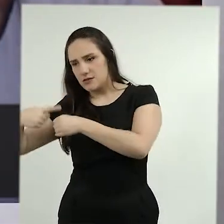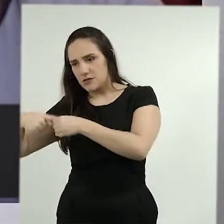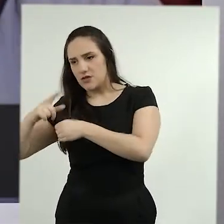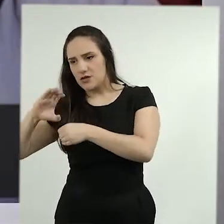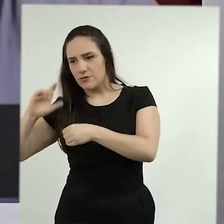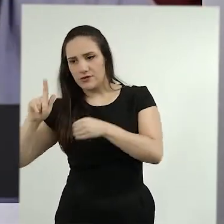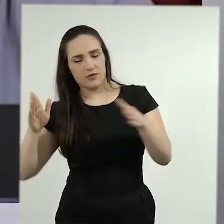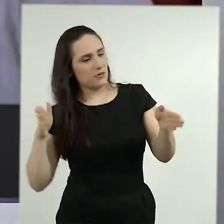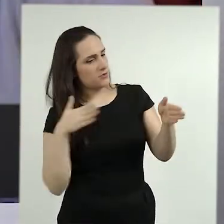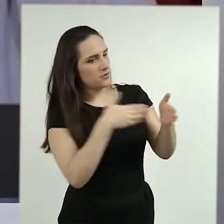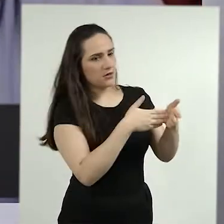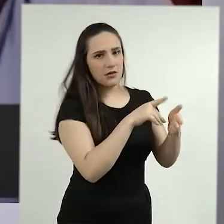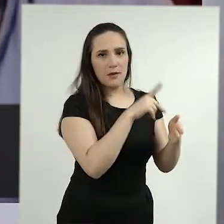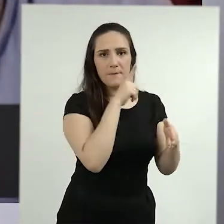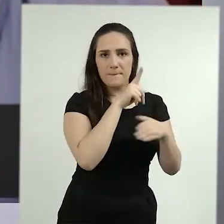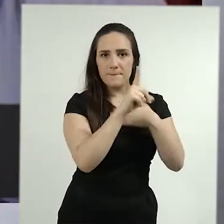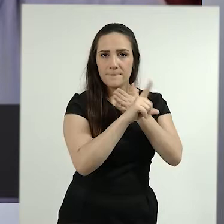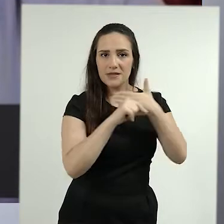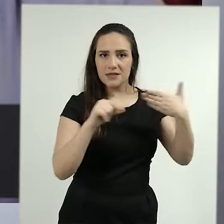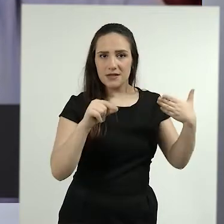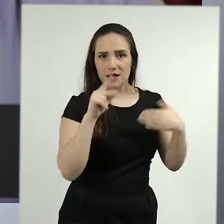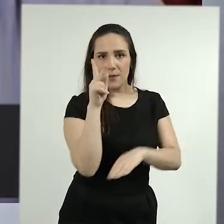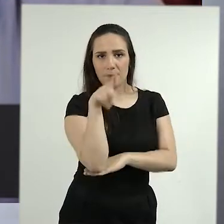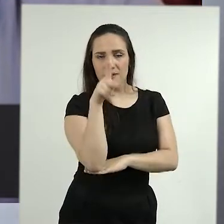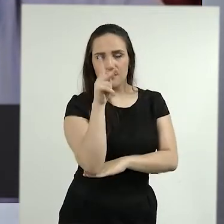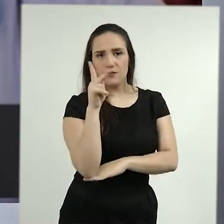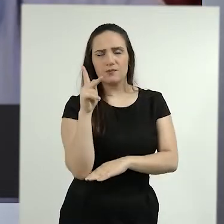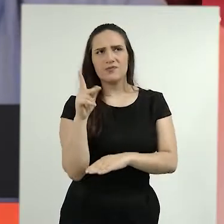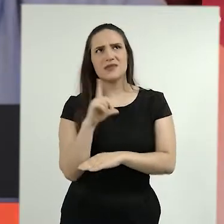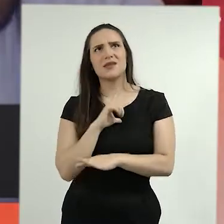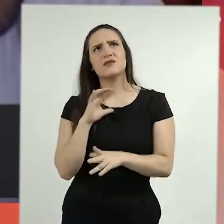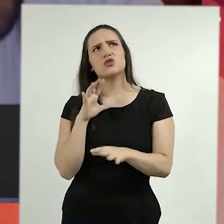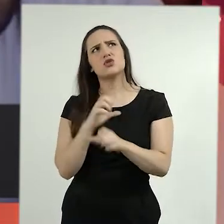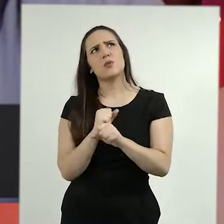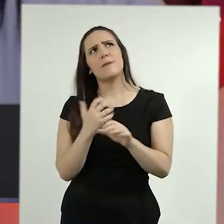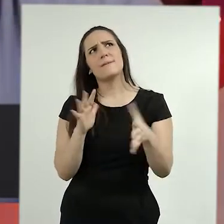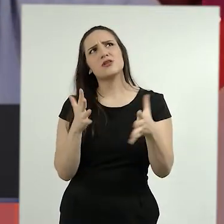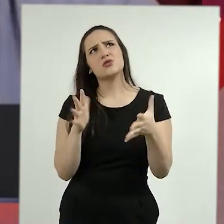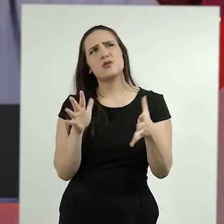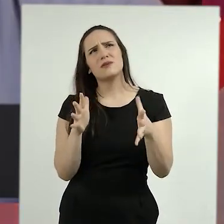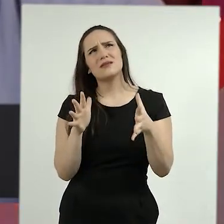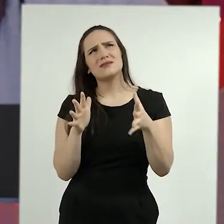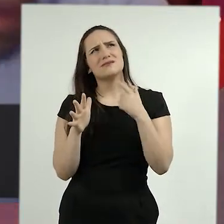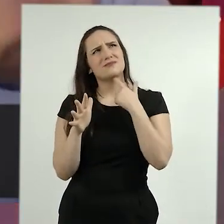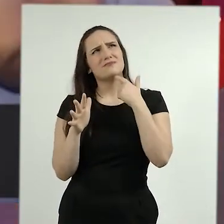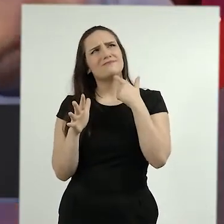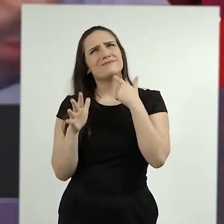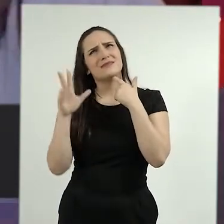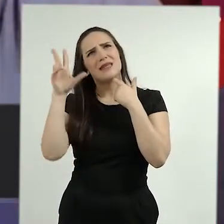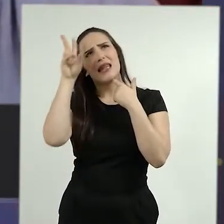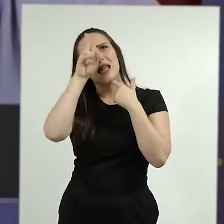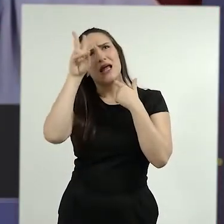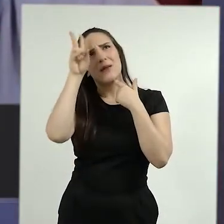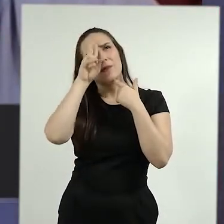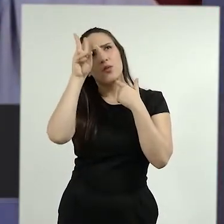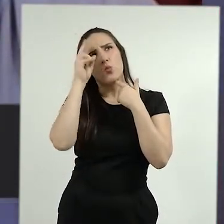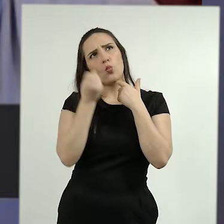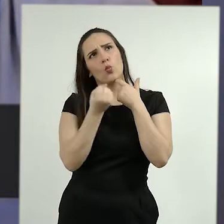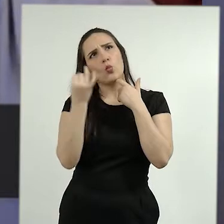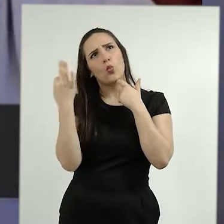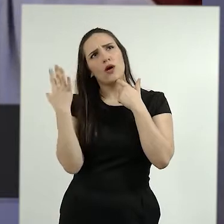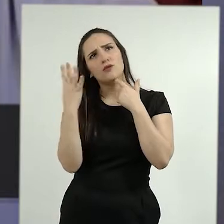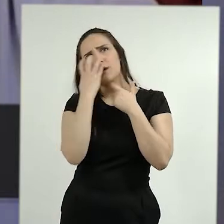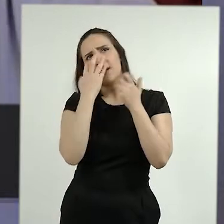há 3 anos já, há mais de 3 anos, e teve um total de, deixa eu lembrar aqui